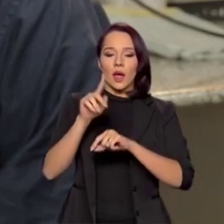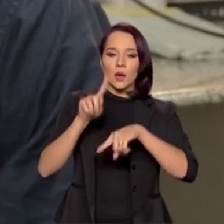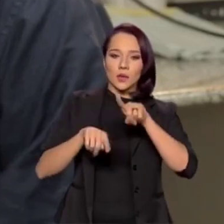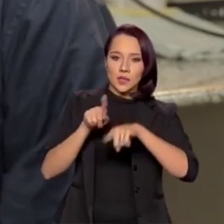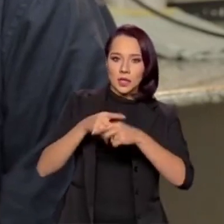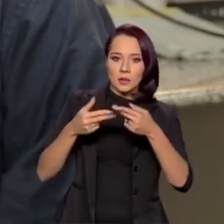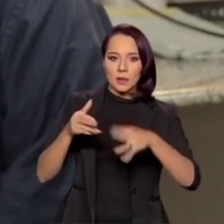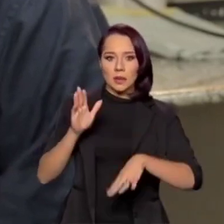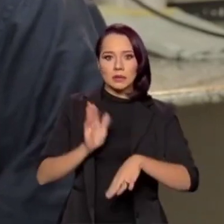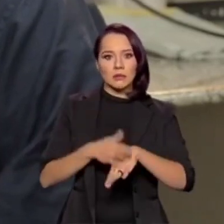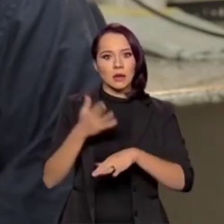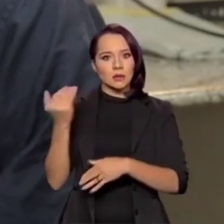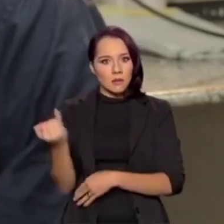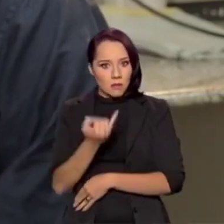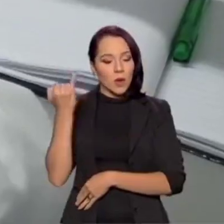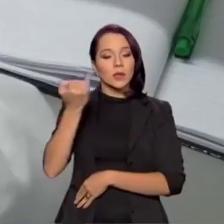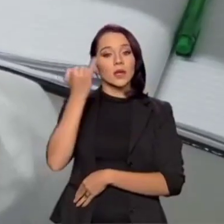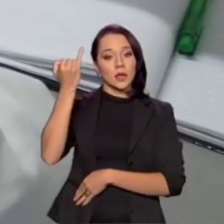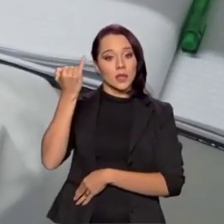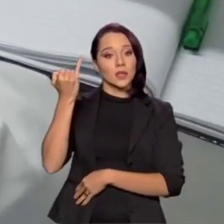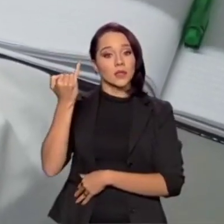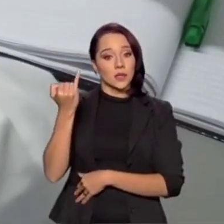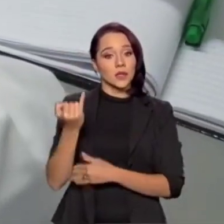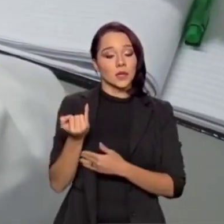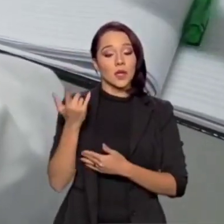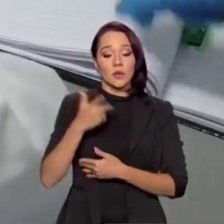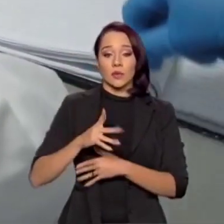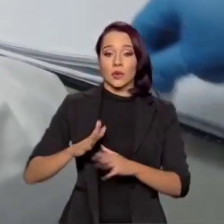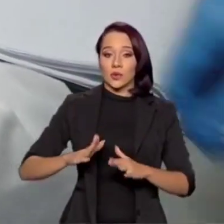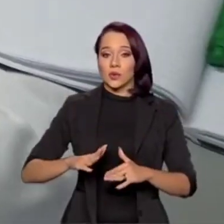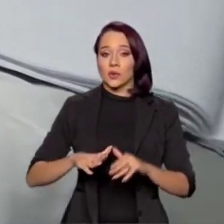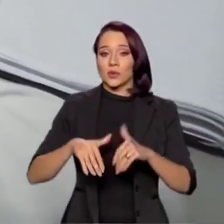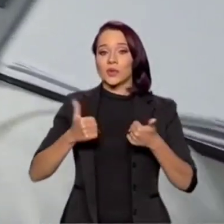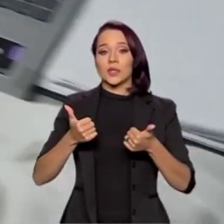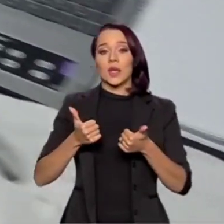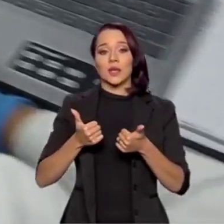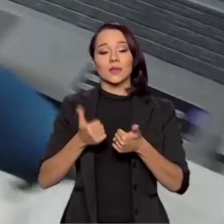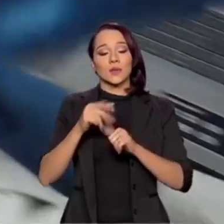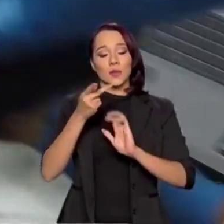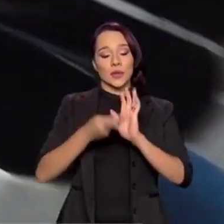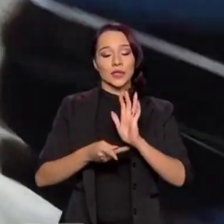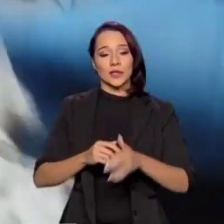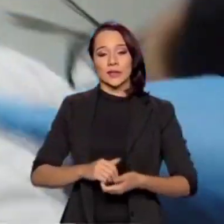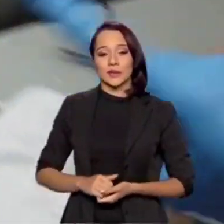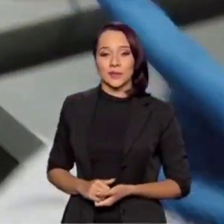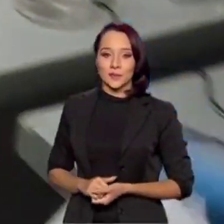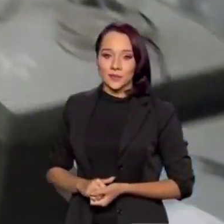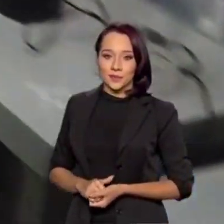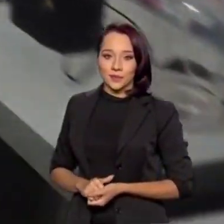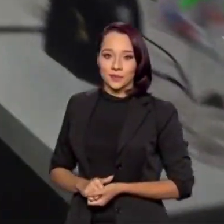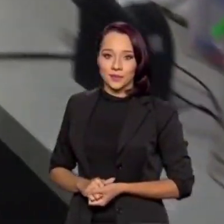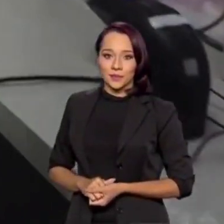equipamentos mais críticos, no meu ponto de vista, para o sucesso do projeto.